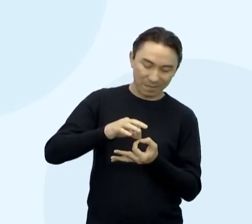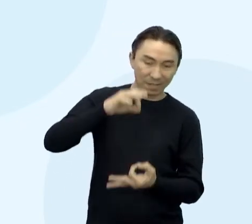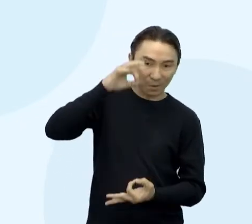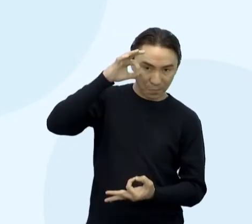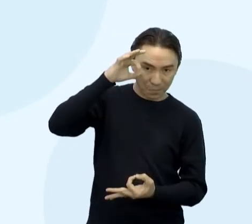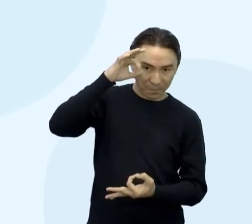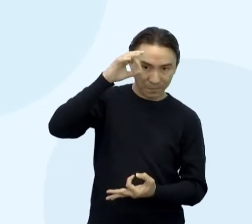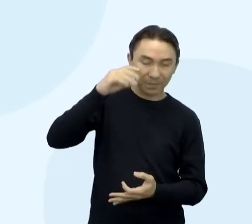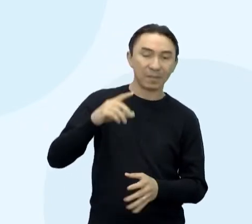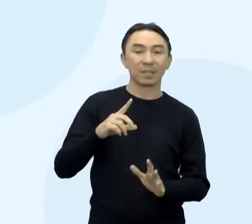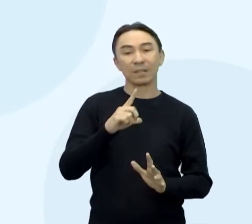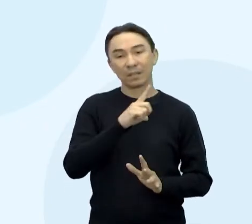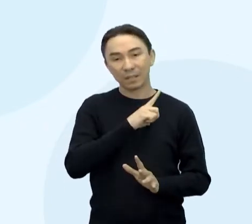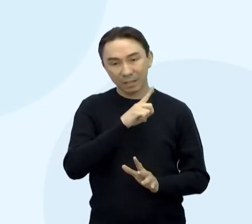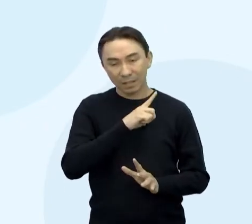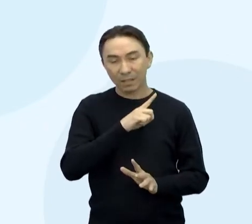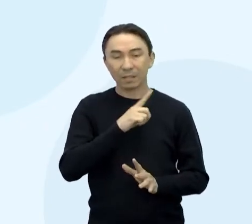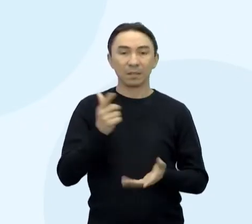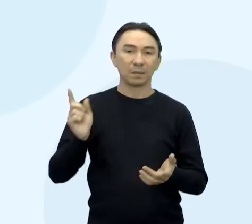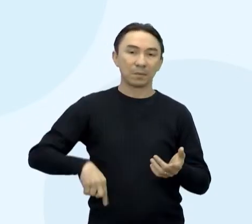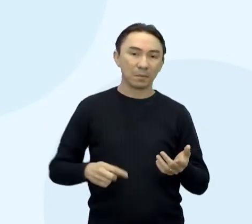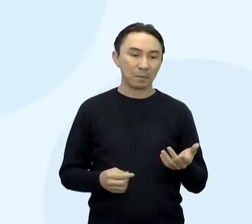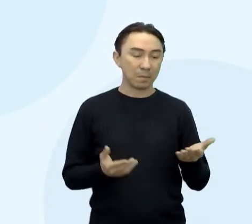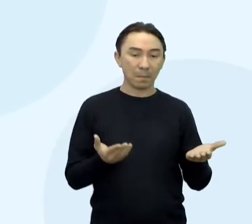tenho o peso